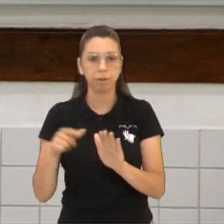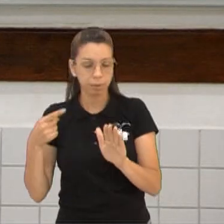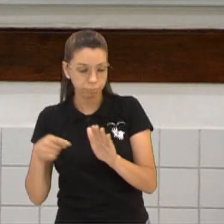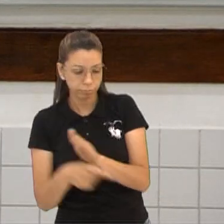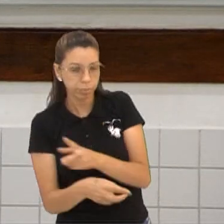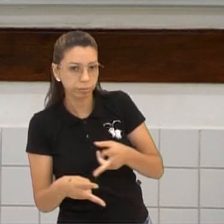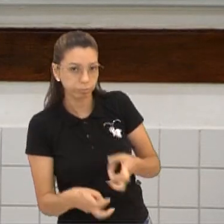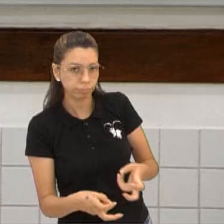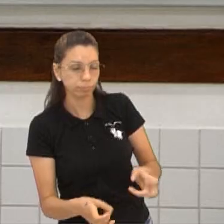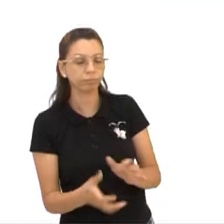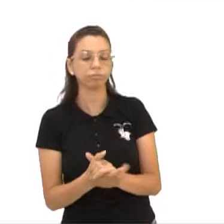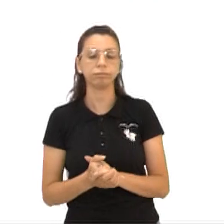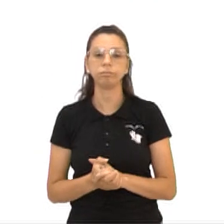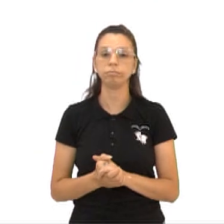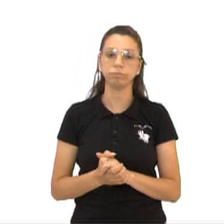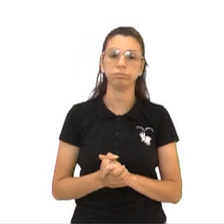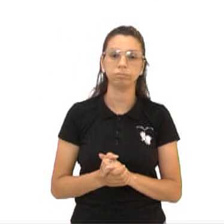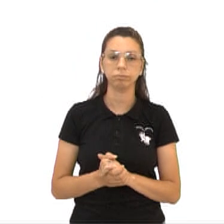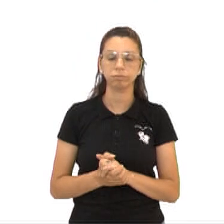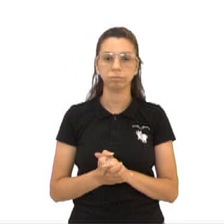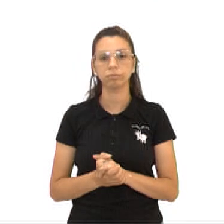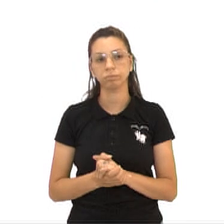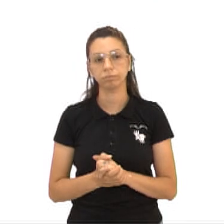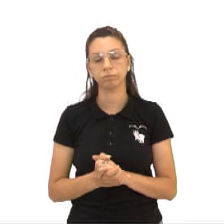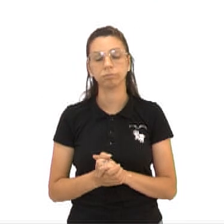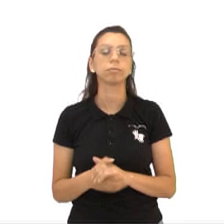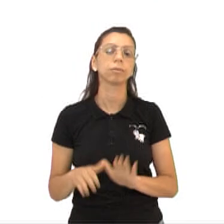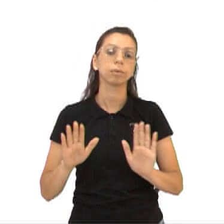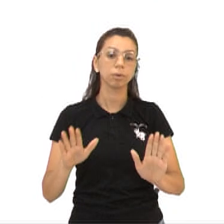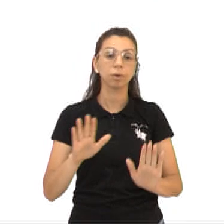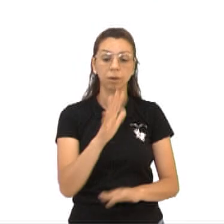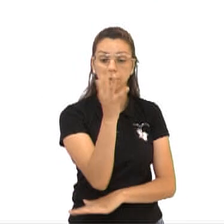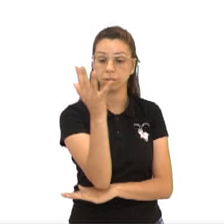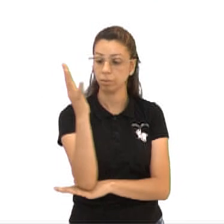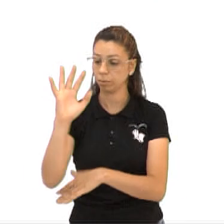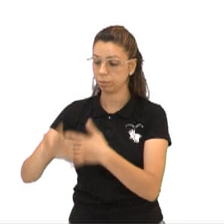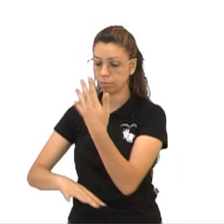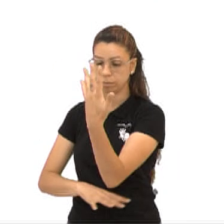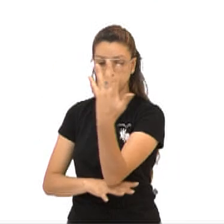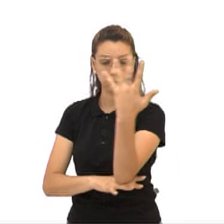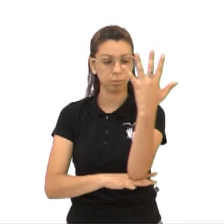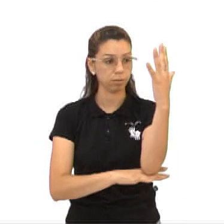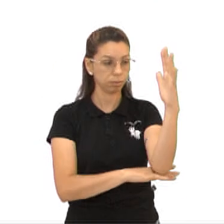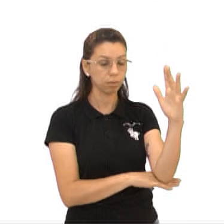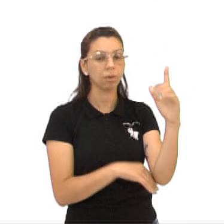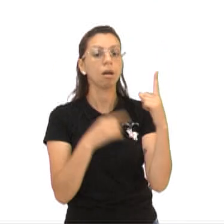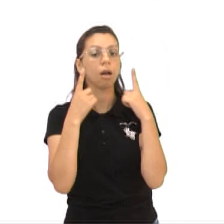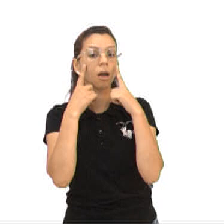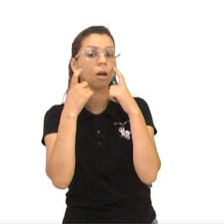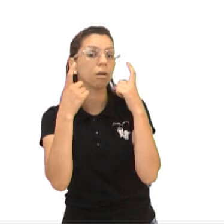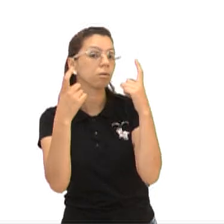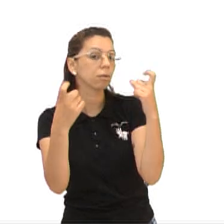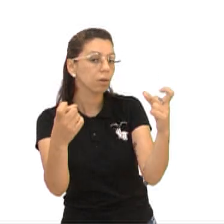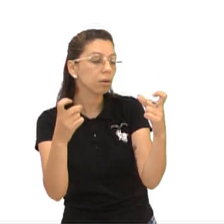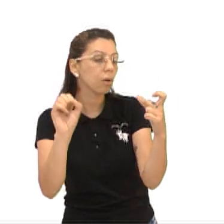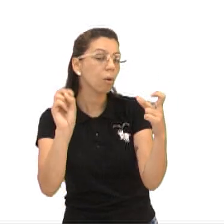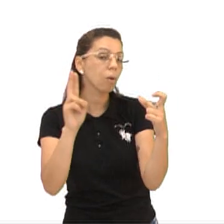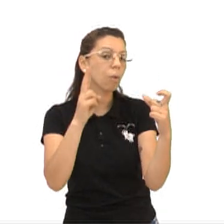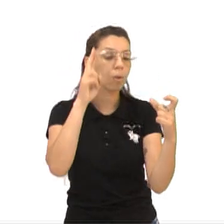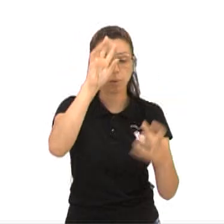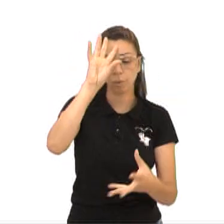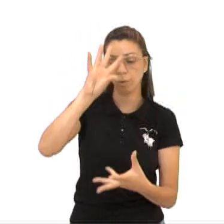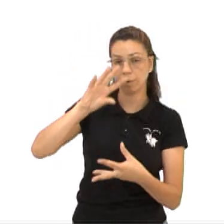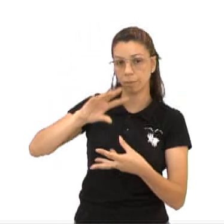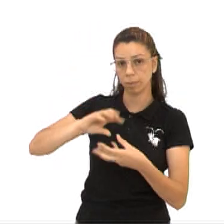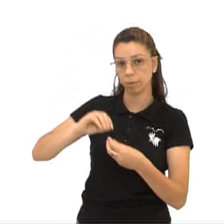na próxima aula. Nós vemos a natureza a partir do nosso interesse ou reconhecemos